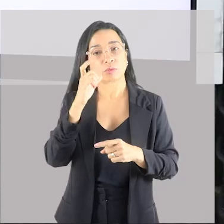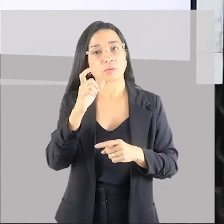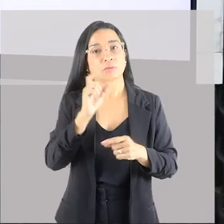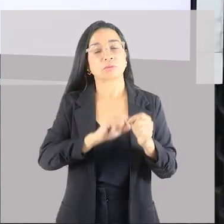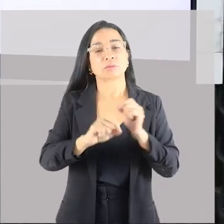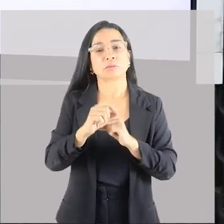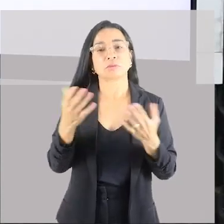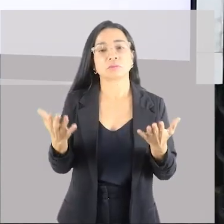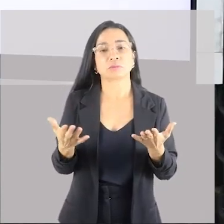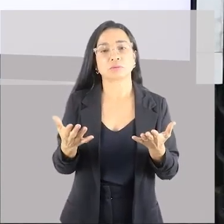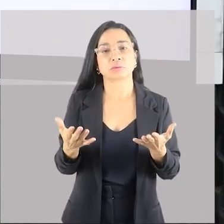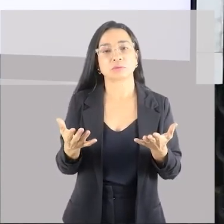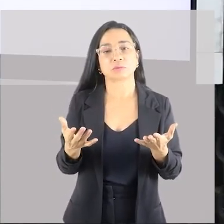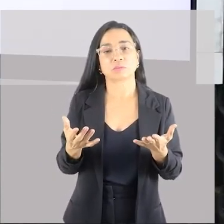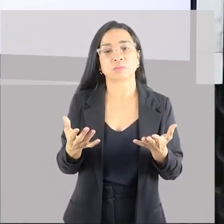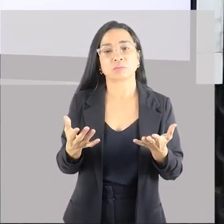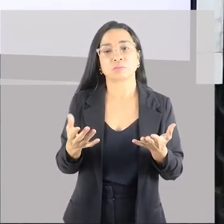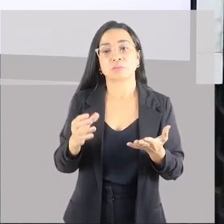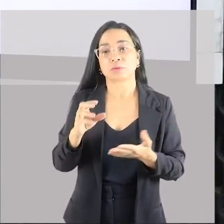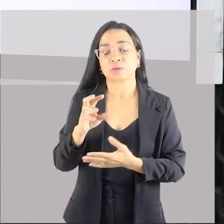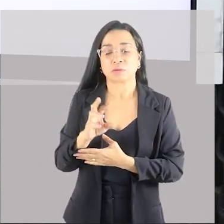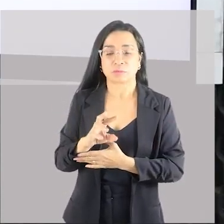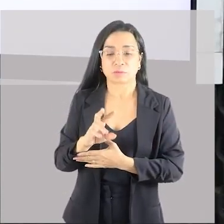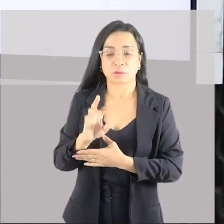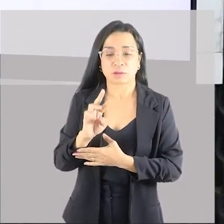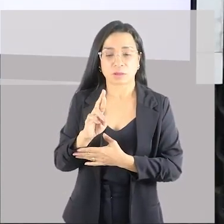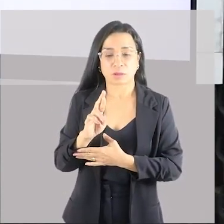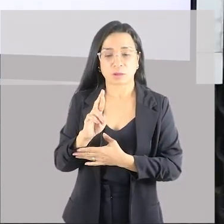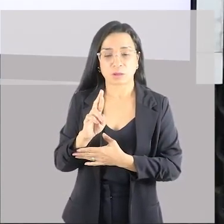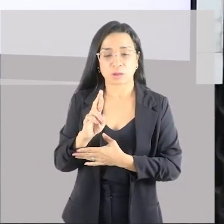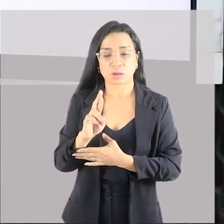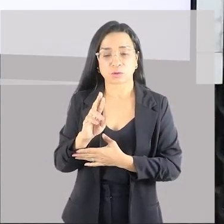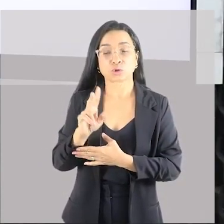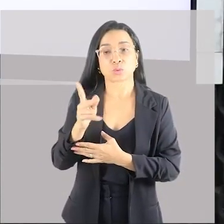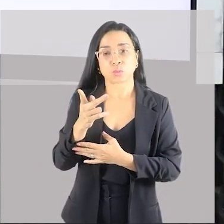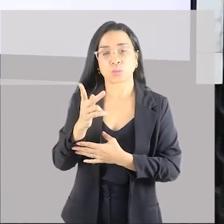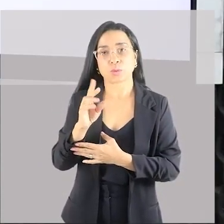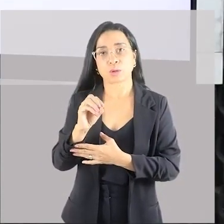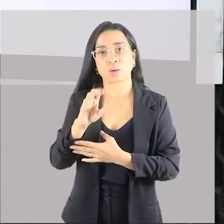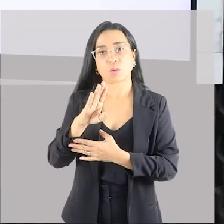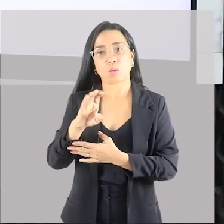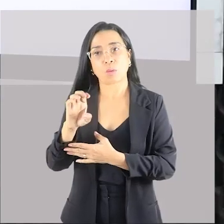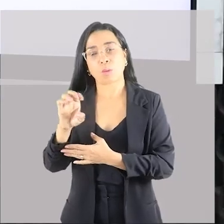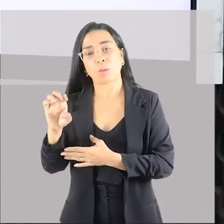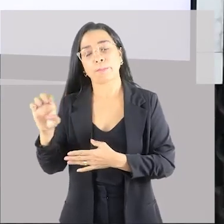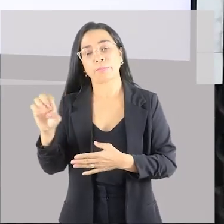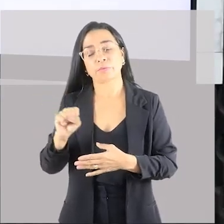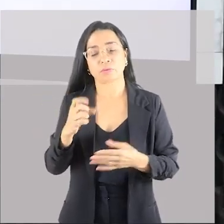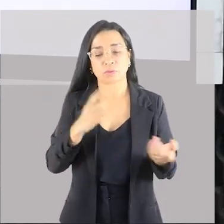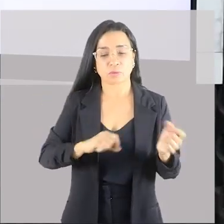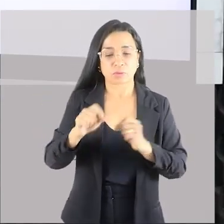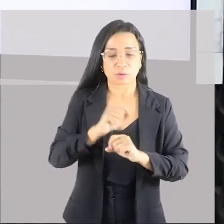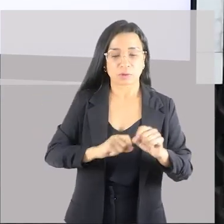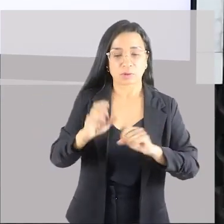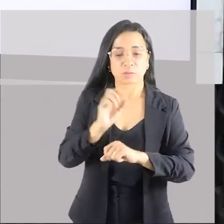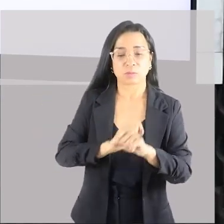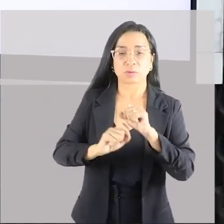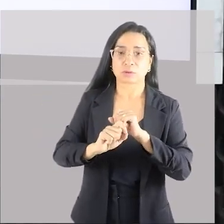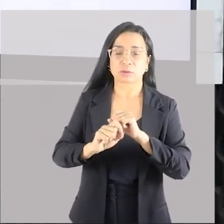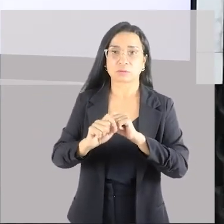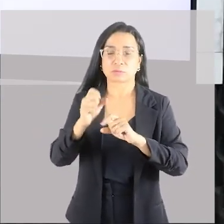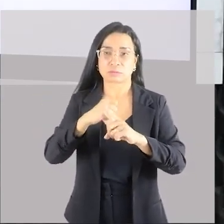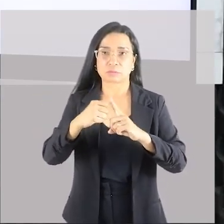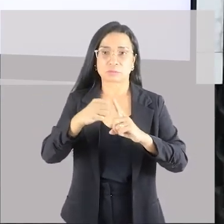conhecidos. Em Hobbes, quando você entra no estágio da sociedade ou do Estado, você perde a liberdade.